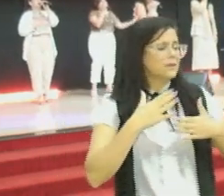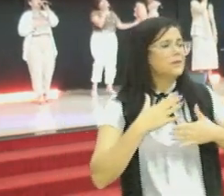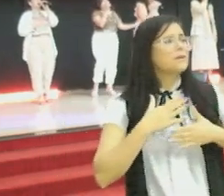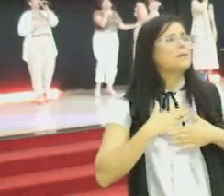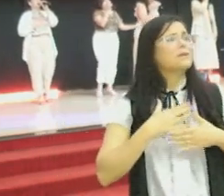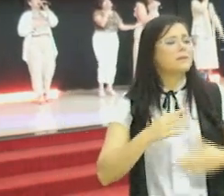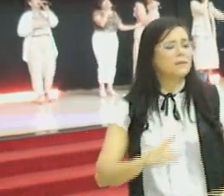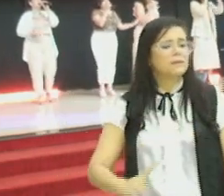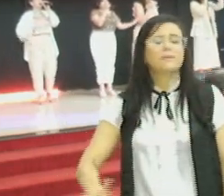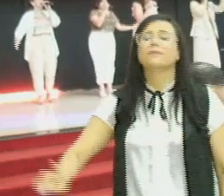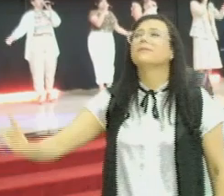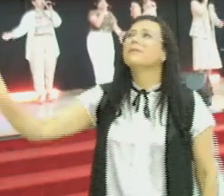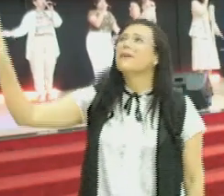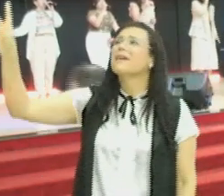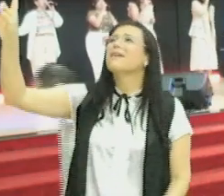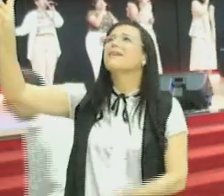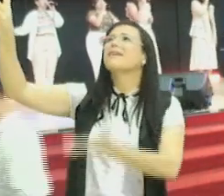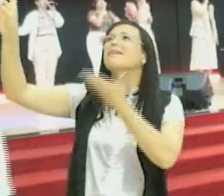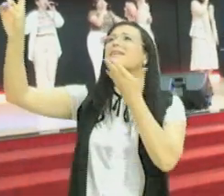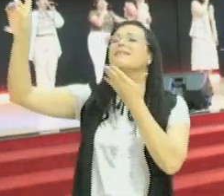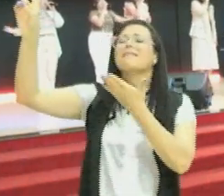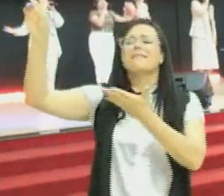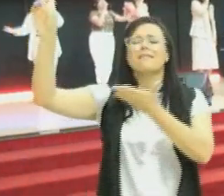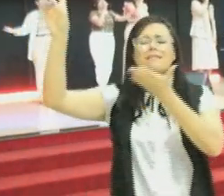Salvador. Tu